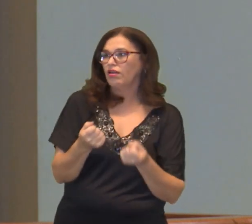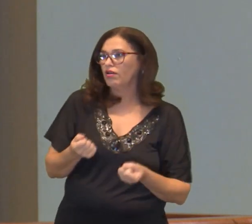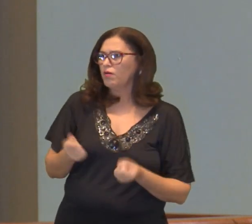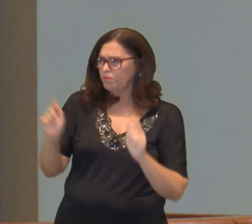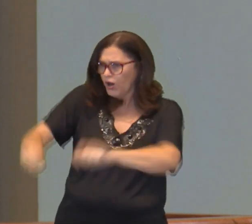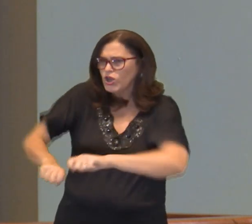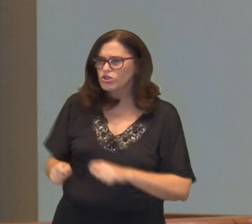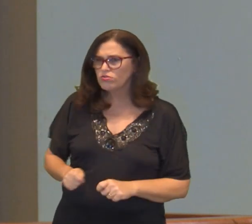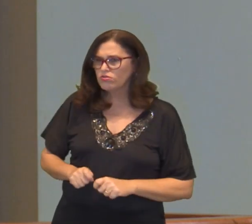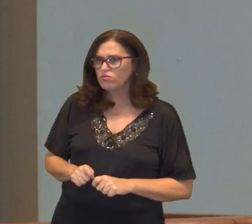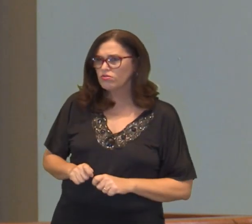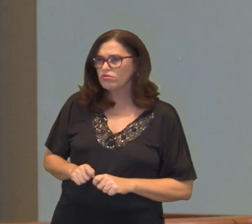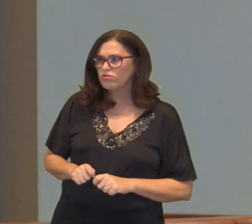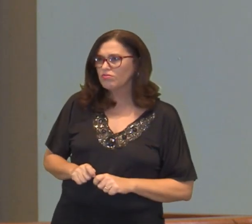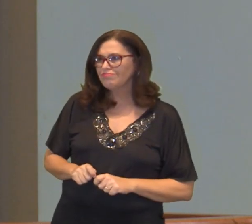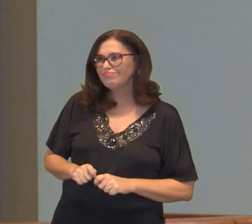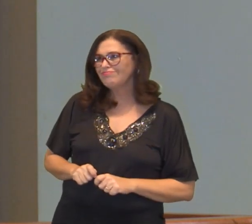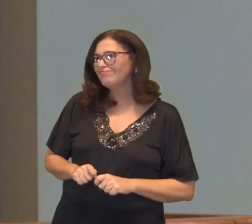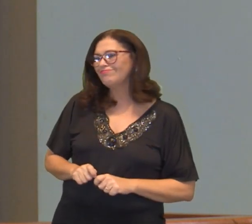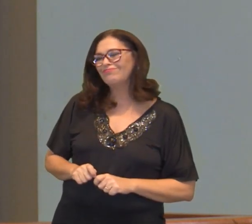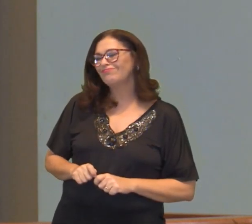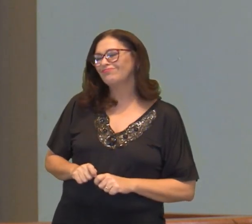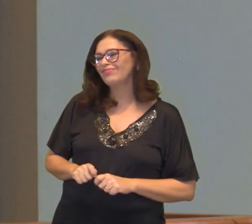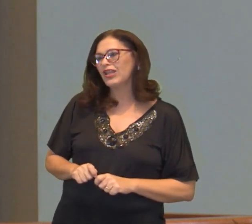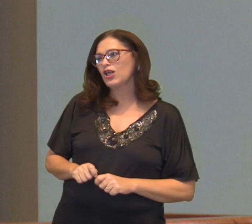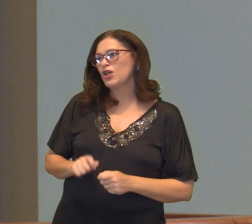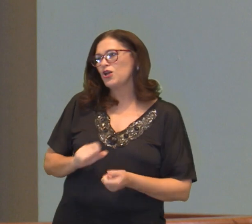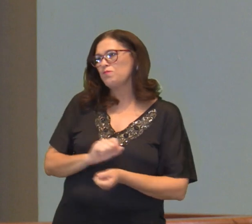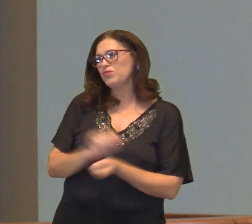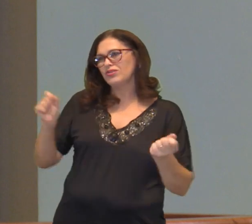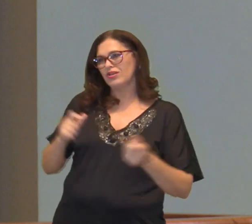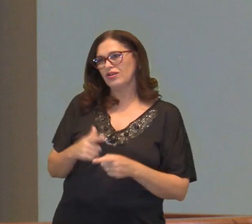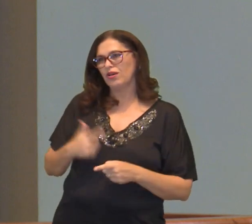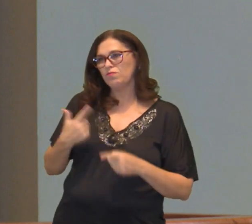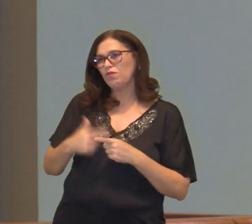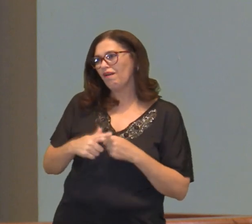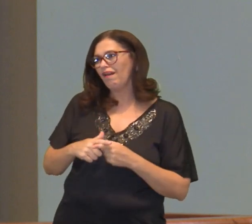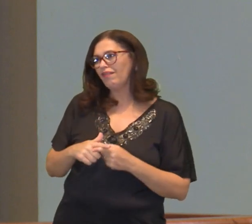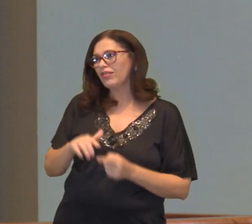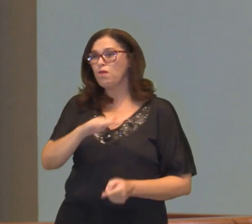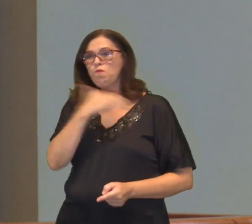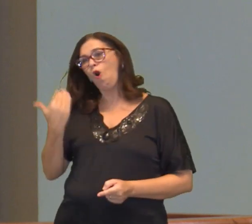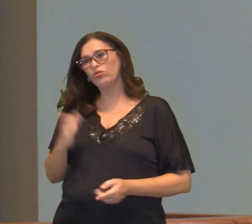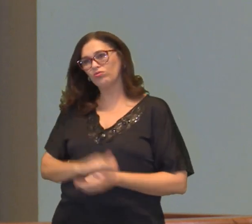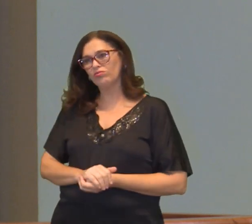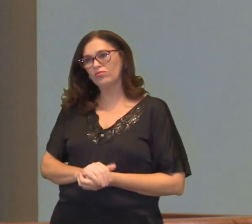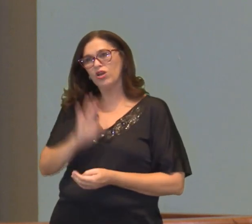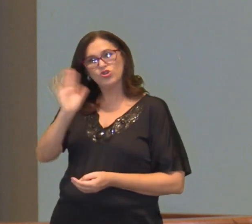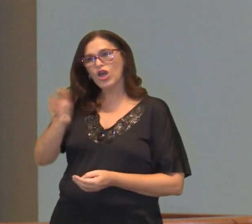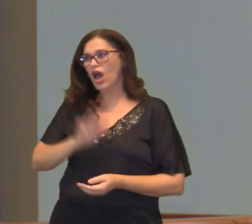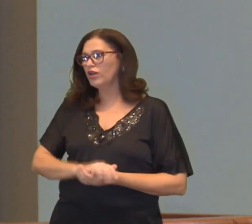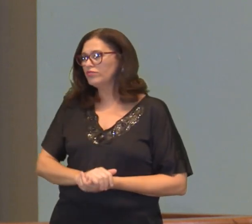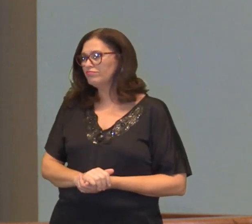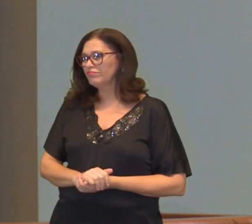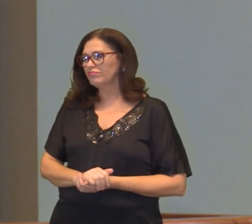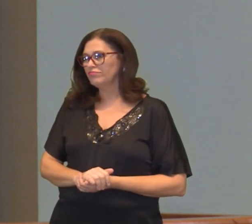cemitério. O defunto não é capaz de espantar uma mosca que fica entrando no nariz dele.